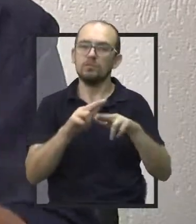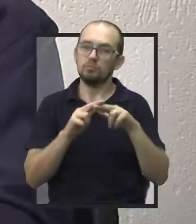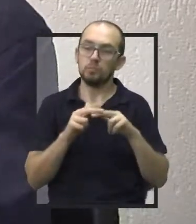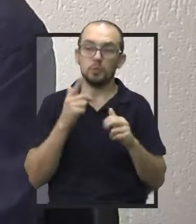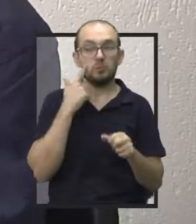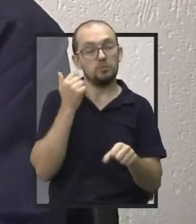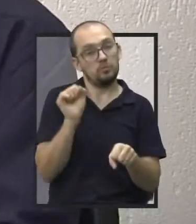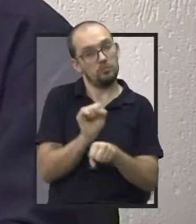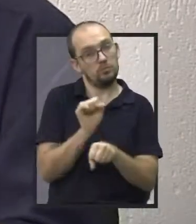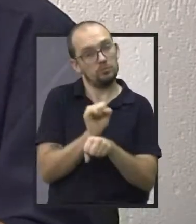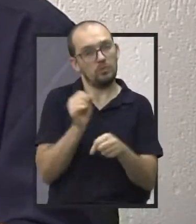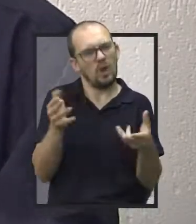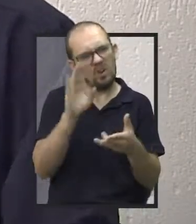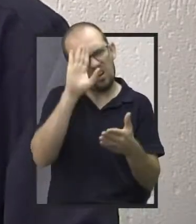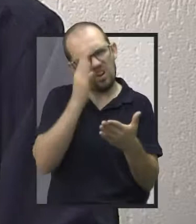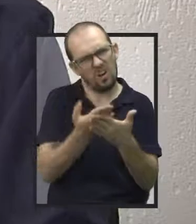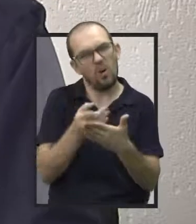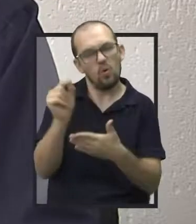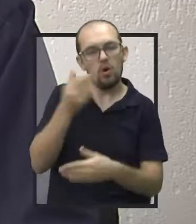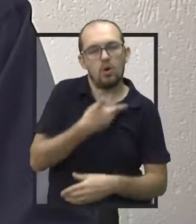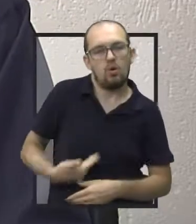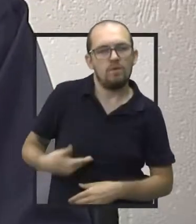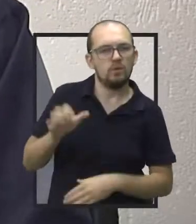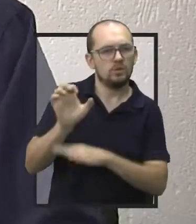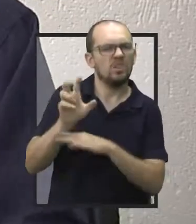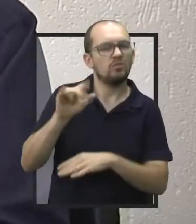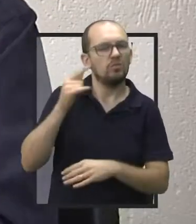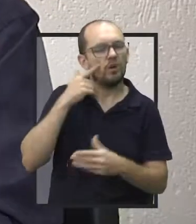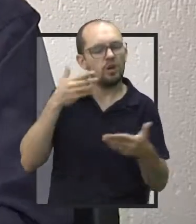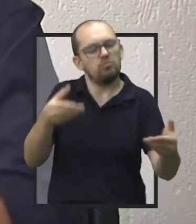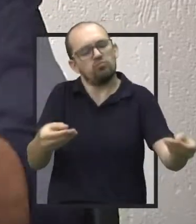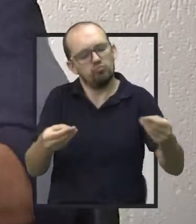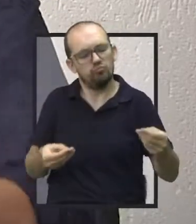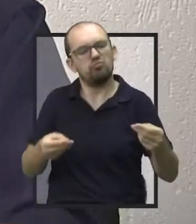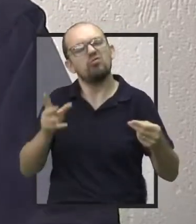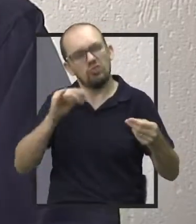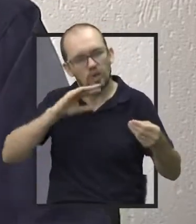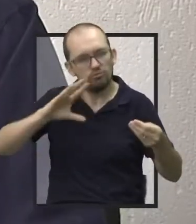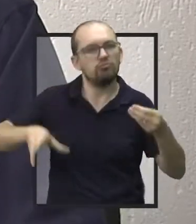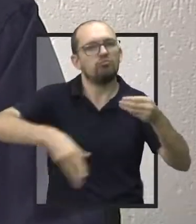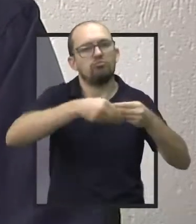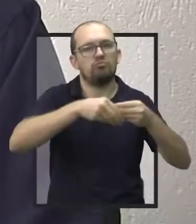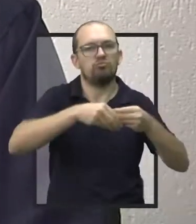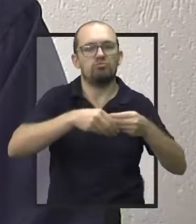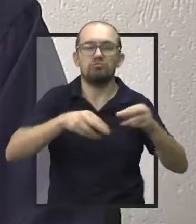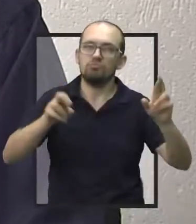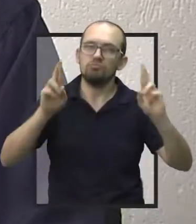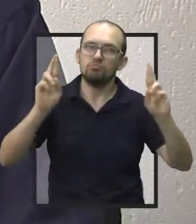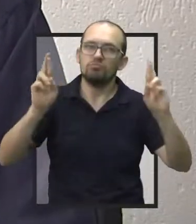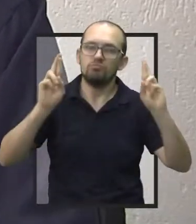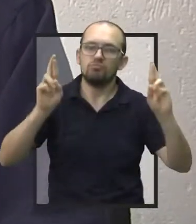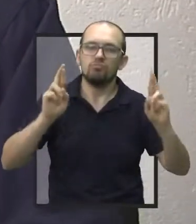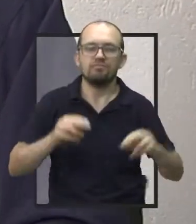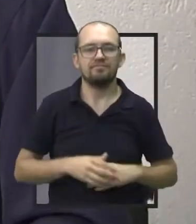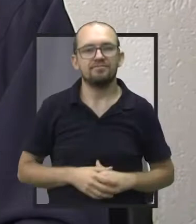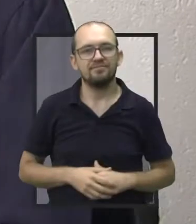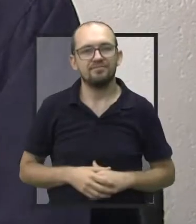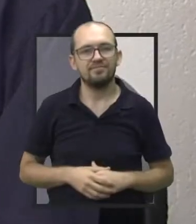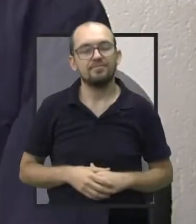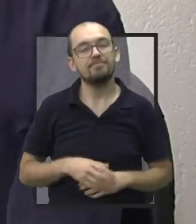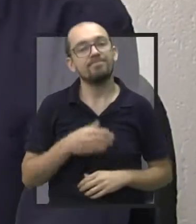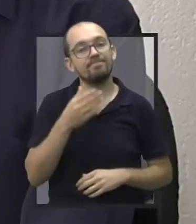esperar eu acredito até que o governo do estado vai olhar com bons olhos e vai incluir a nossa estrada vicinal amaralina é